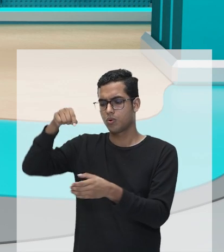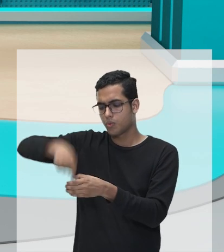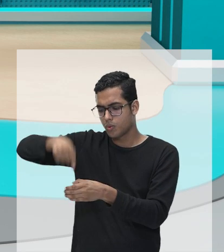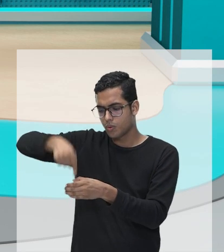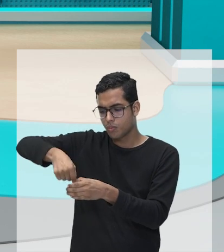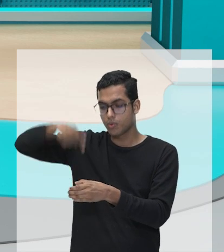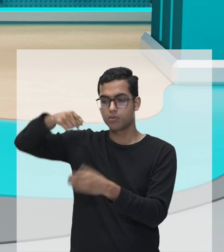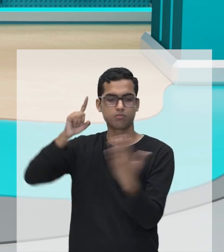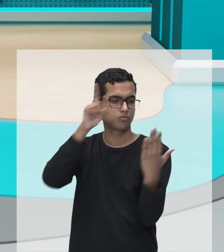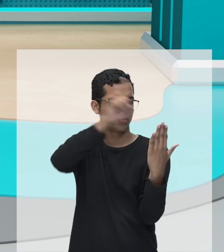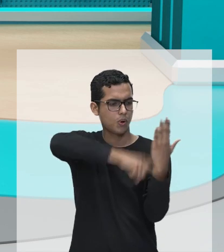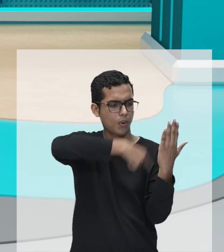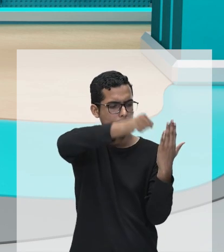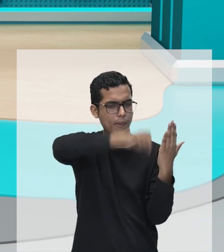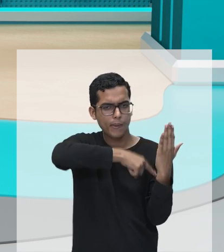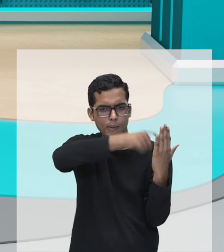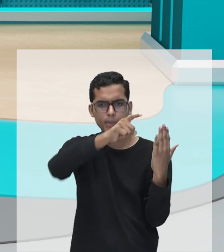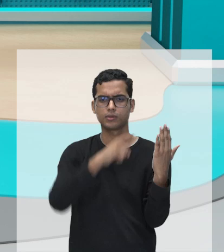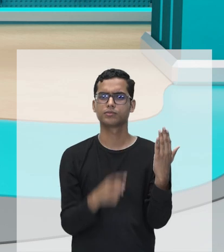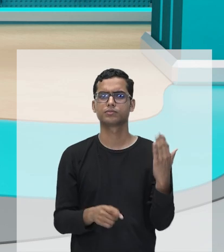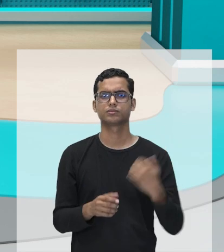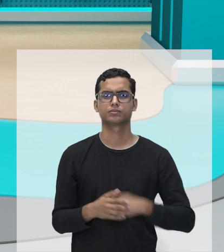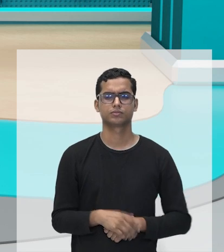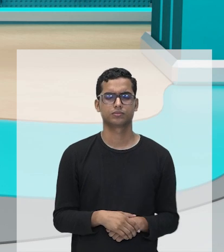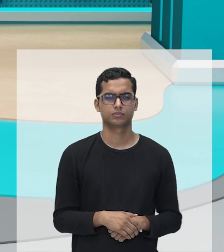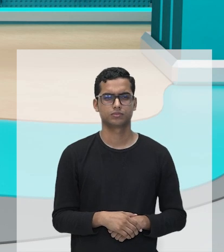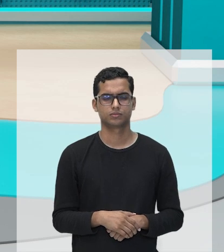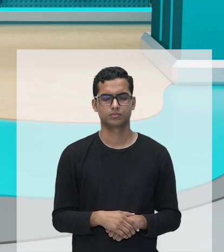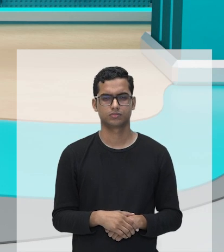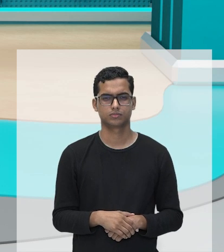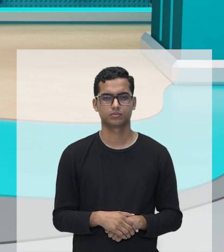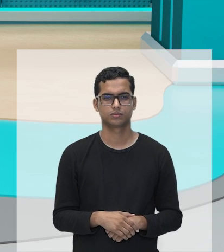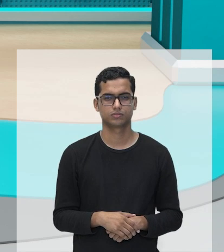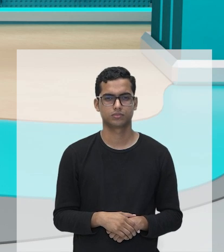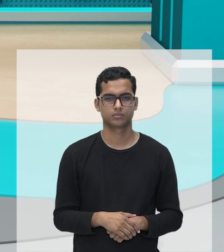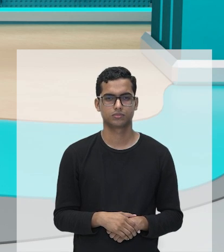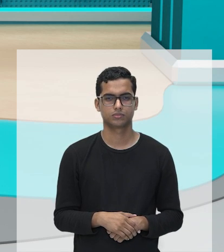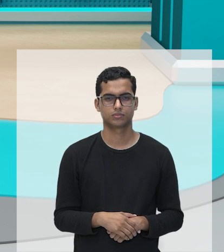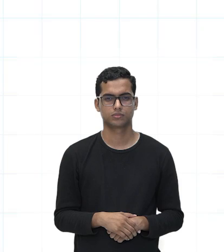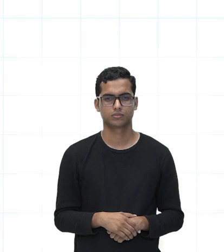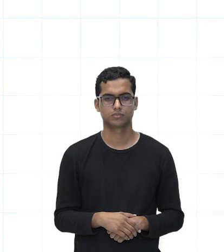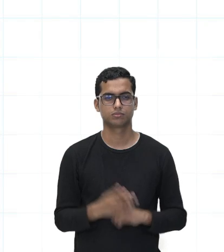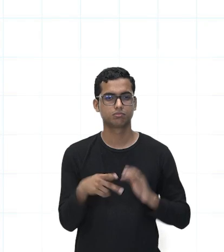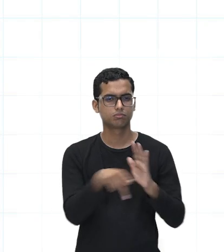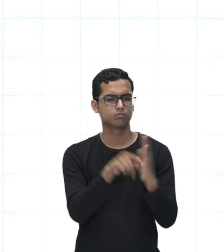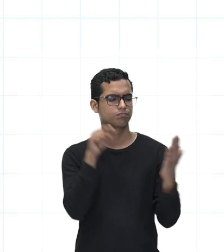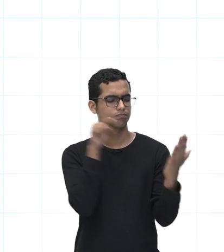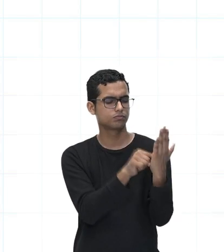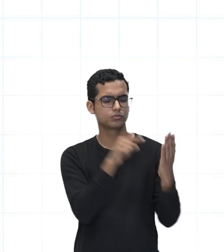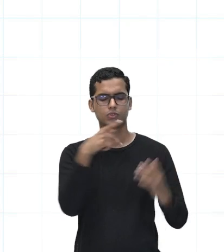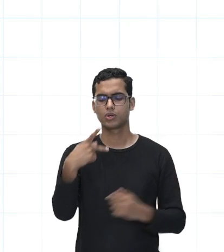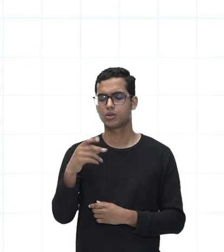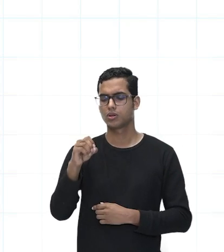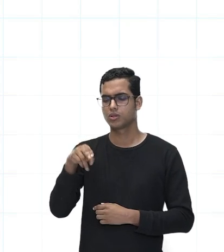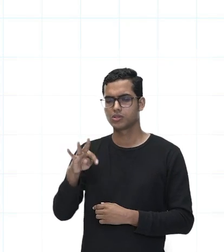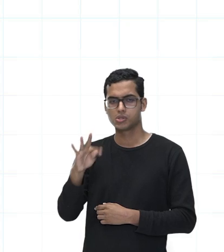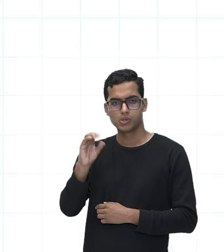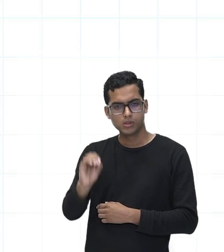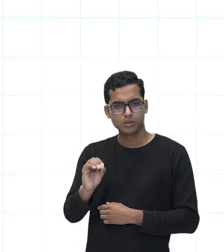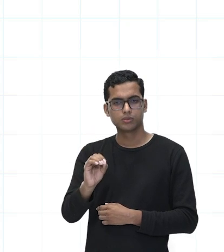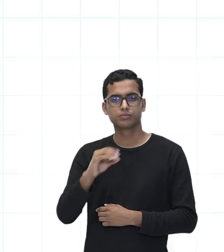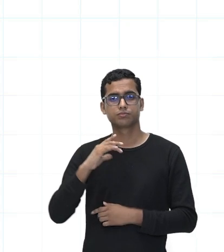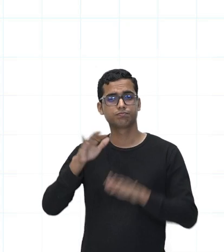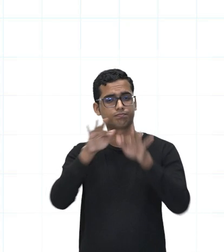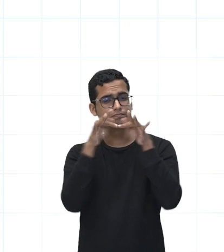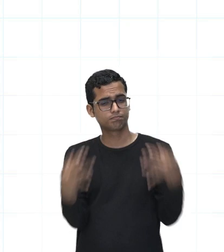a ponta do lápis no caderno, vai surgir o quê? O ponto. Então, o que vai ser o ponto? O ponto é um elemento